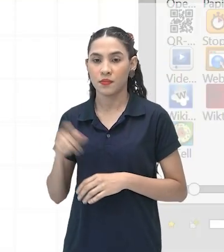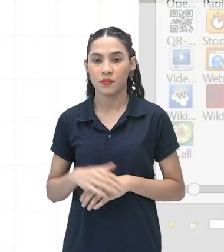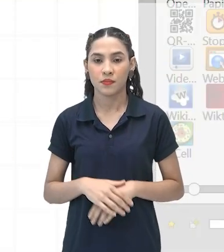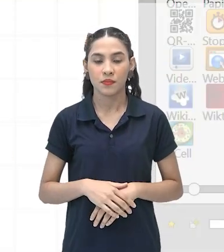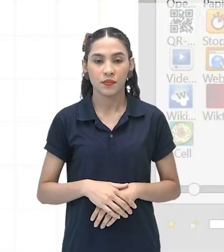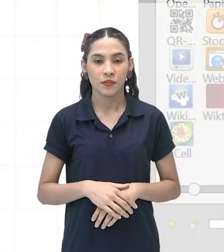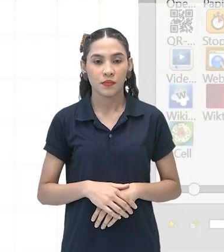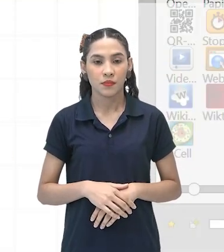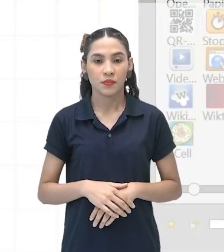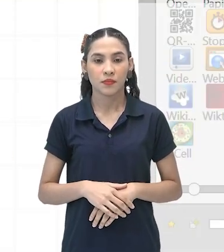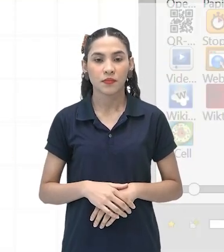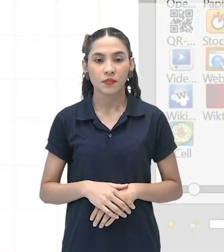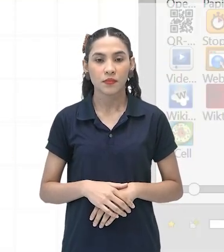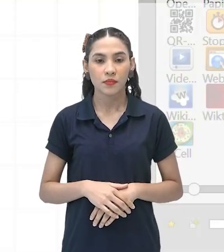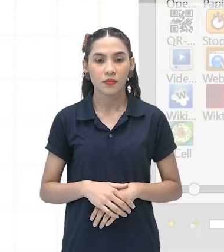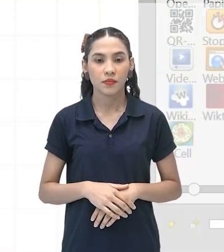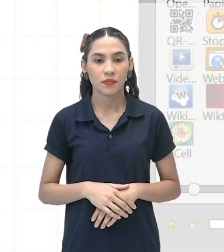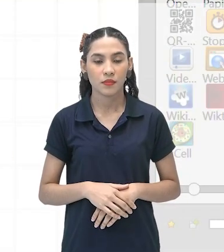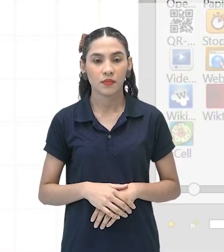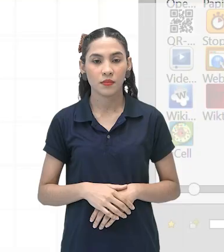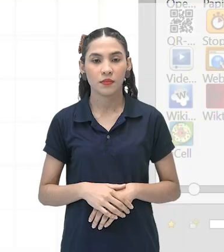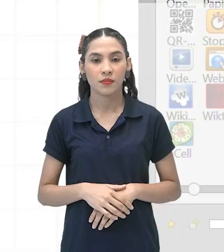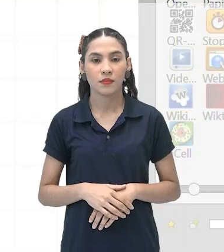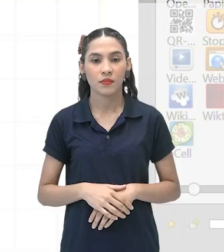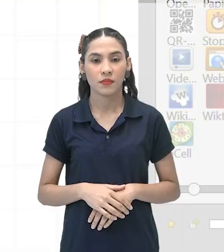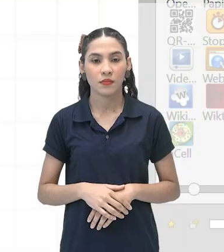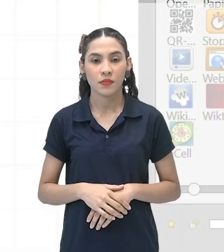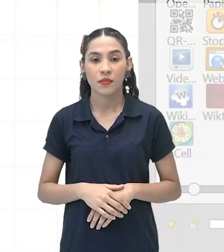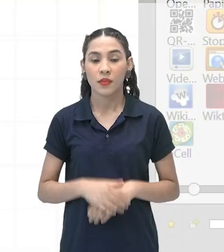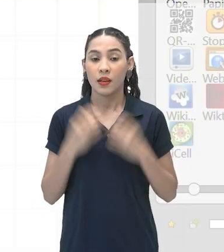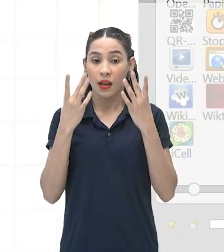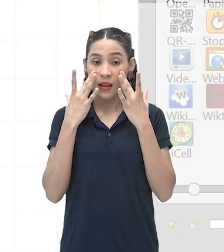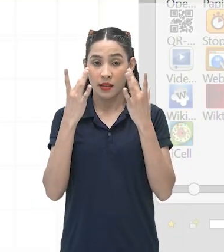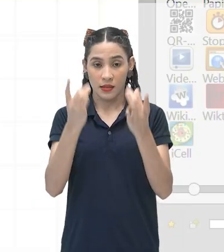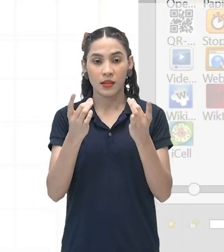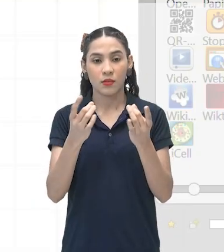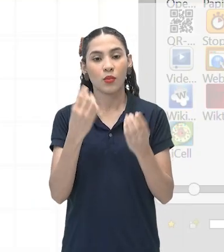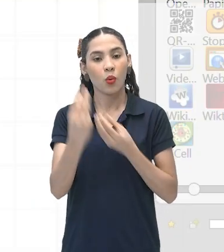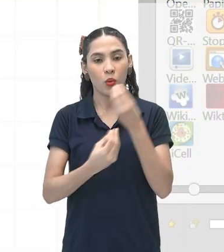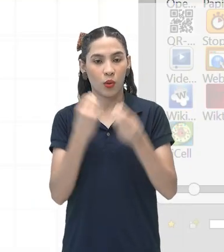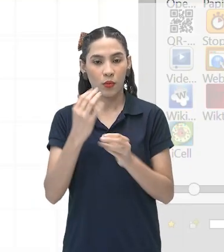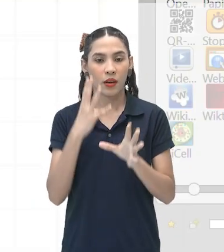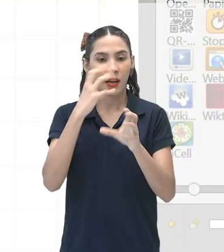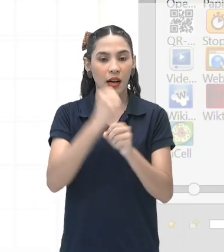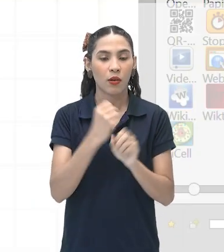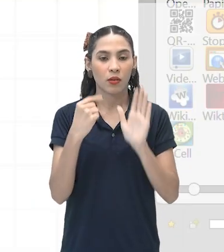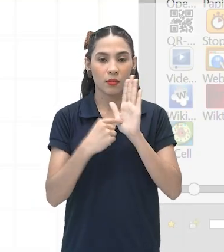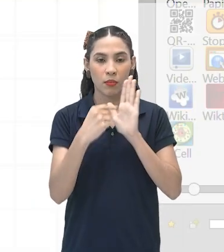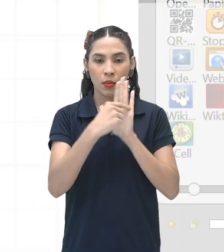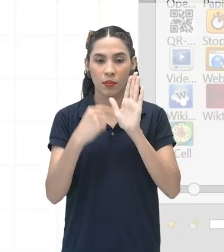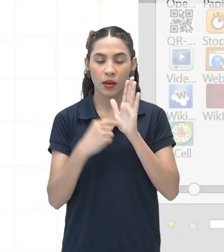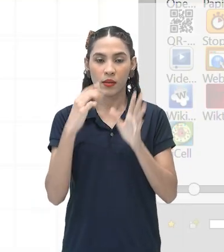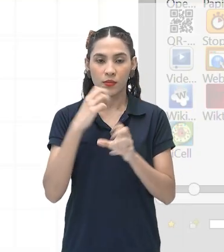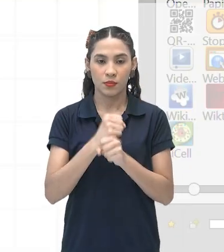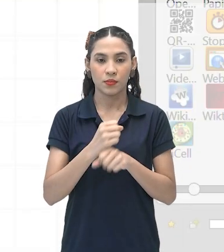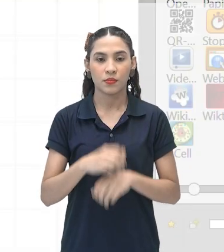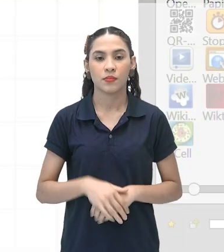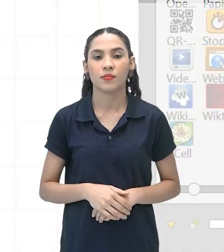pegar aqui a calculadora para nos ajudar. Então, observe como seria o cálculo na